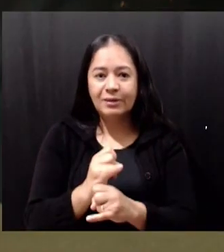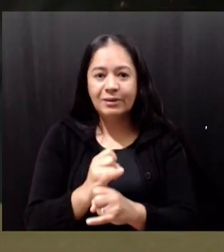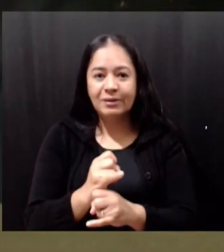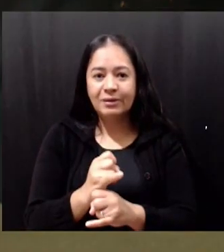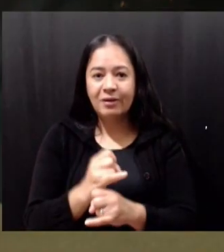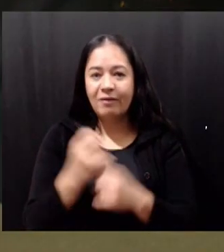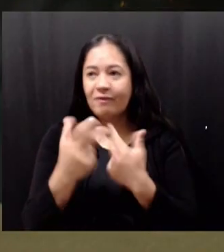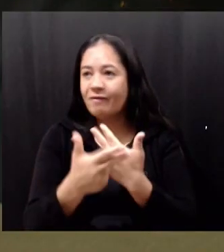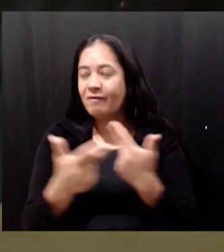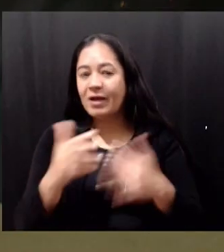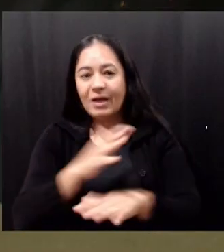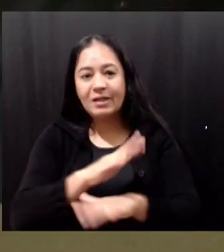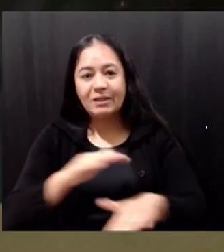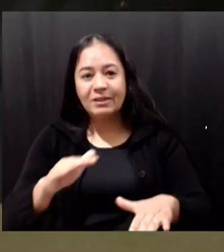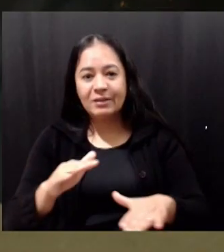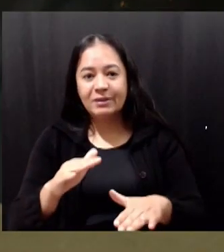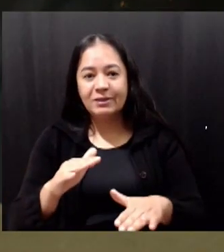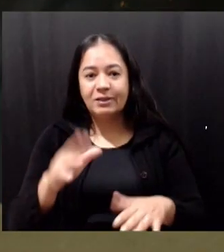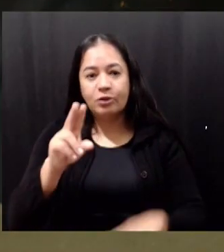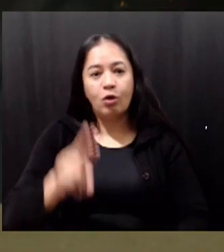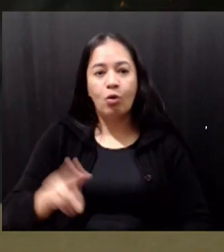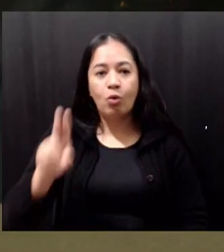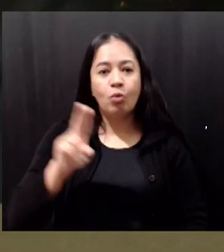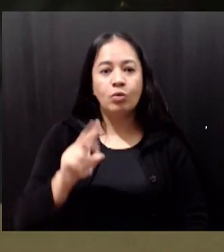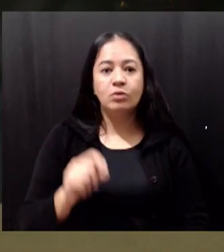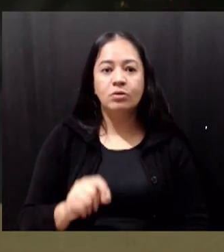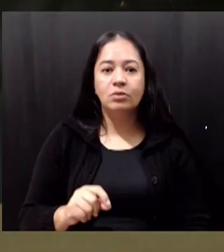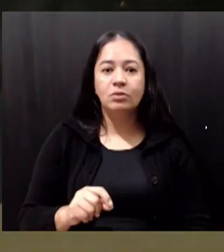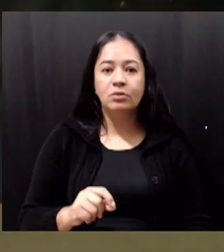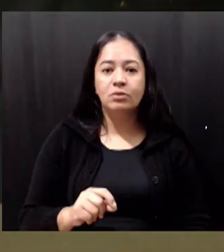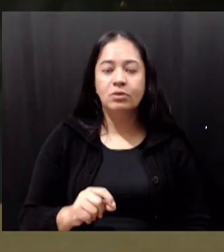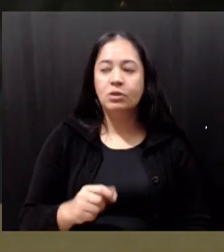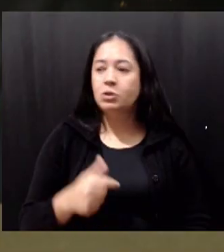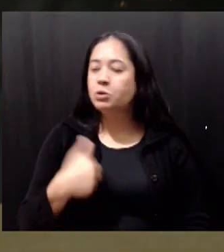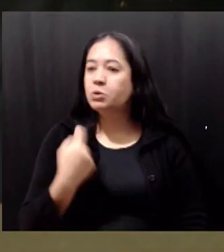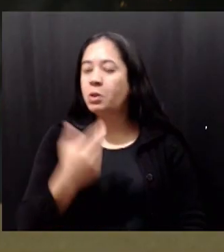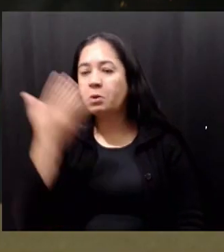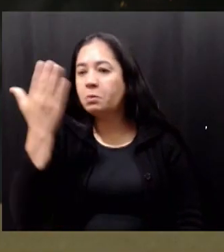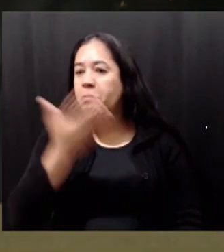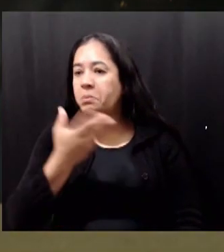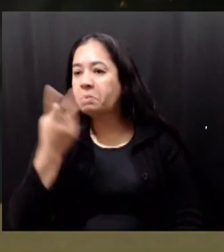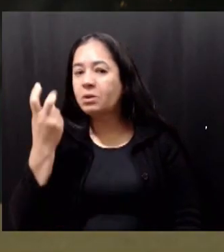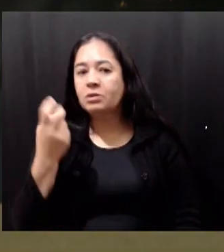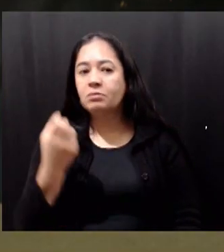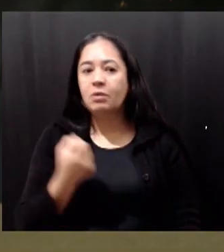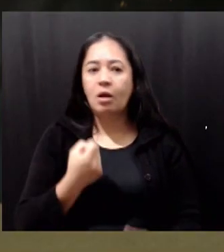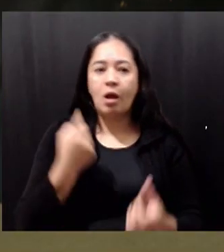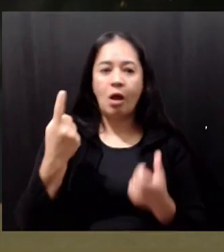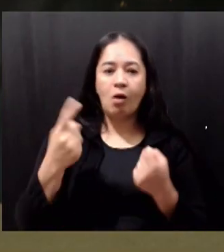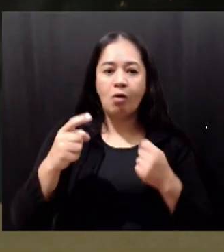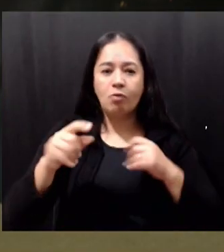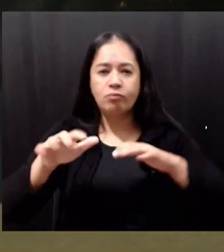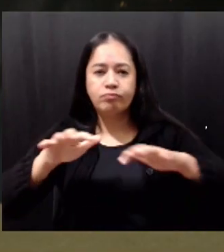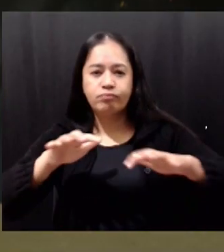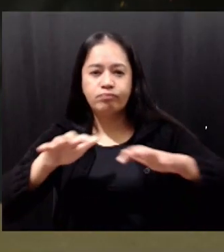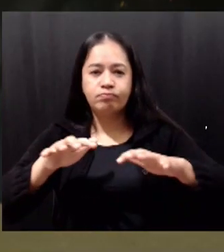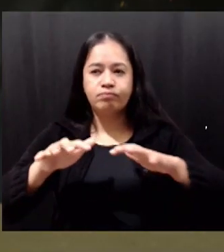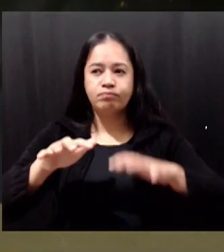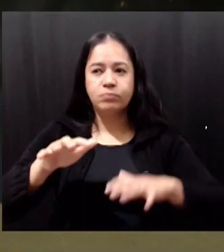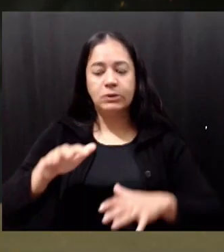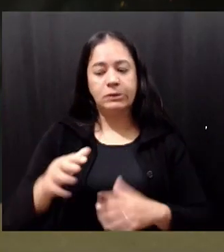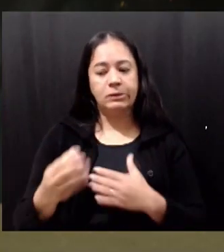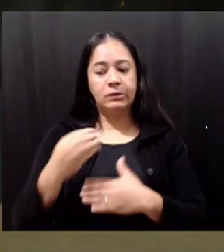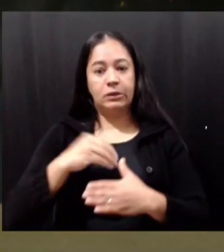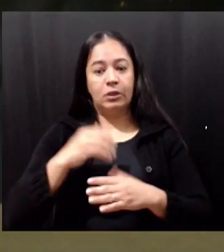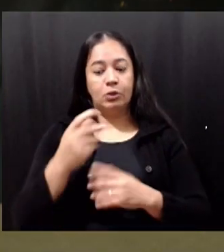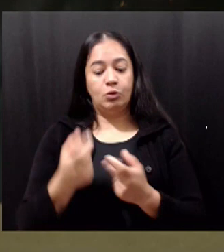estão utilizando e que passa despercebido alguns movimentos, algumas cenas dentro do jogo e que